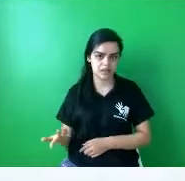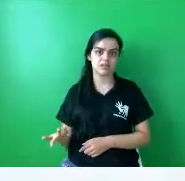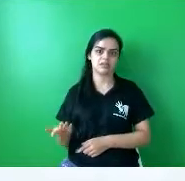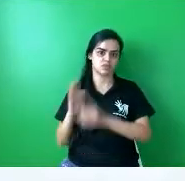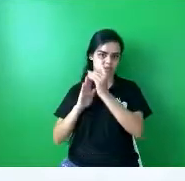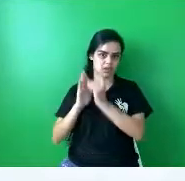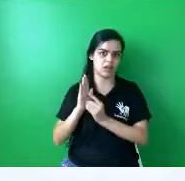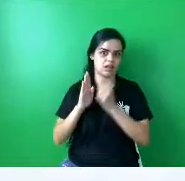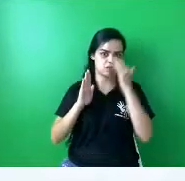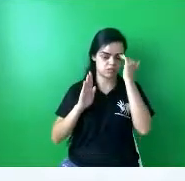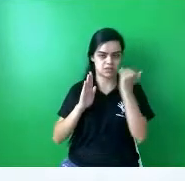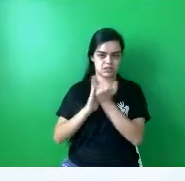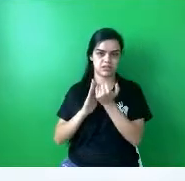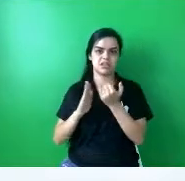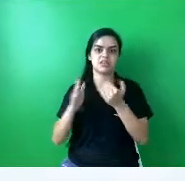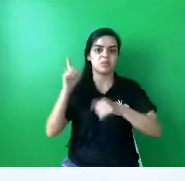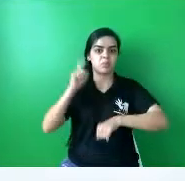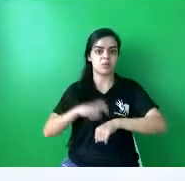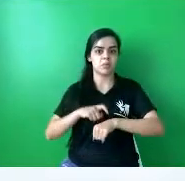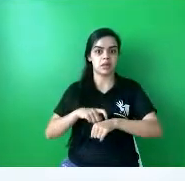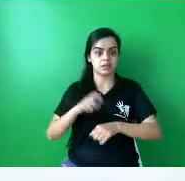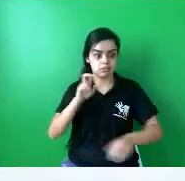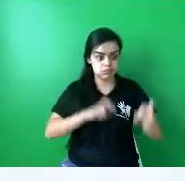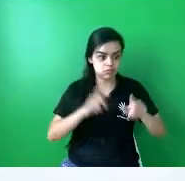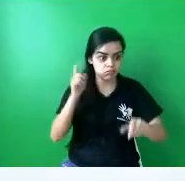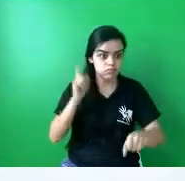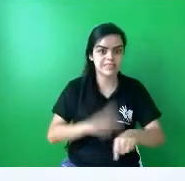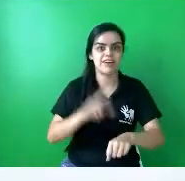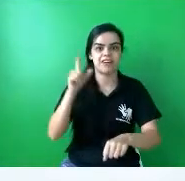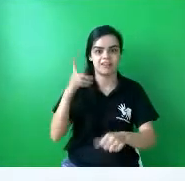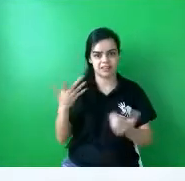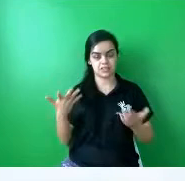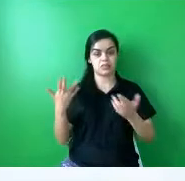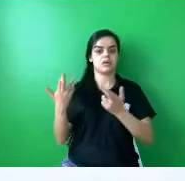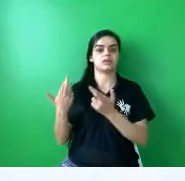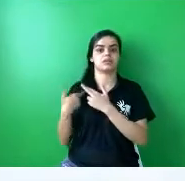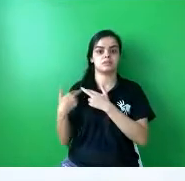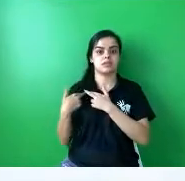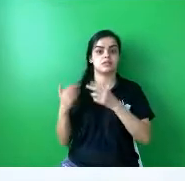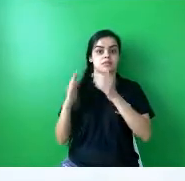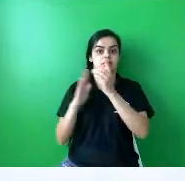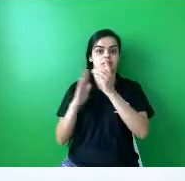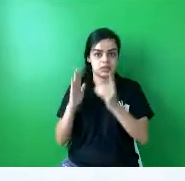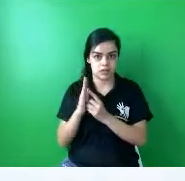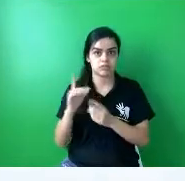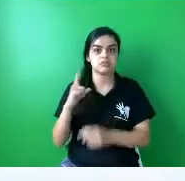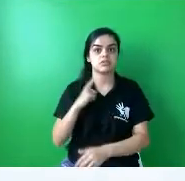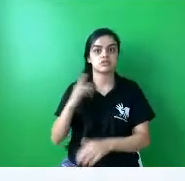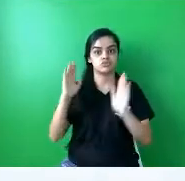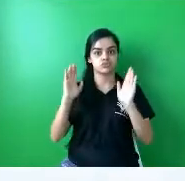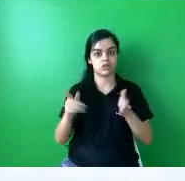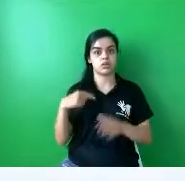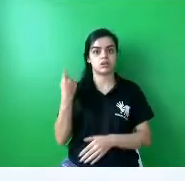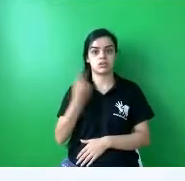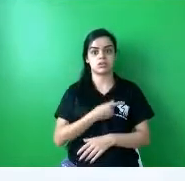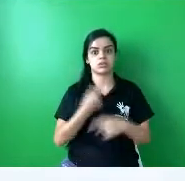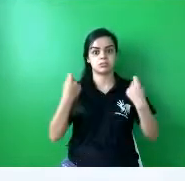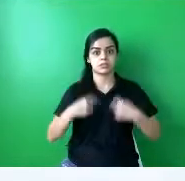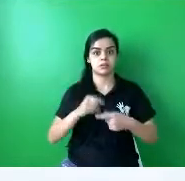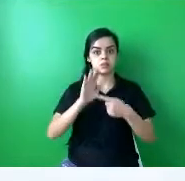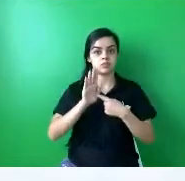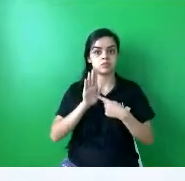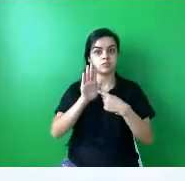né? E aí, naquele momento, chegar uma fiscalização. Então, é de responsabilidade, o decreto ele prevê isso, que nós temos que